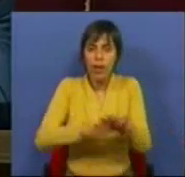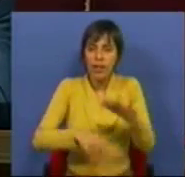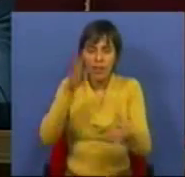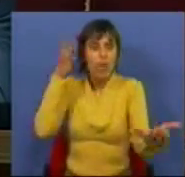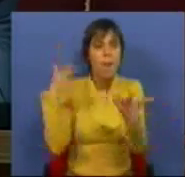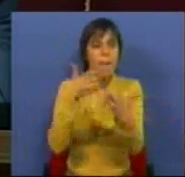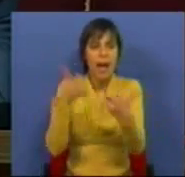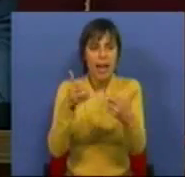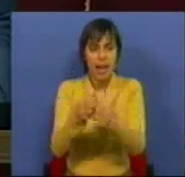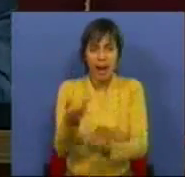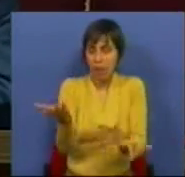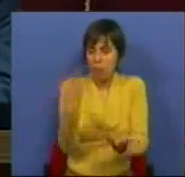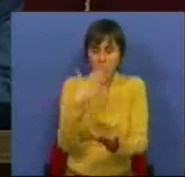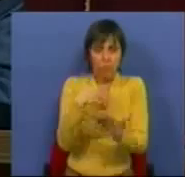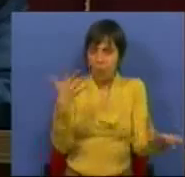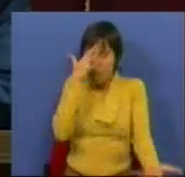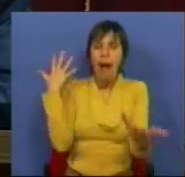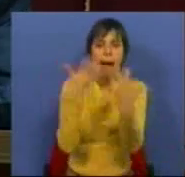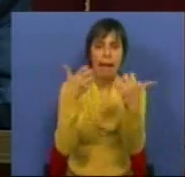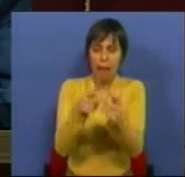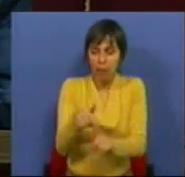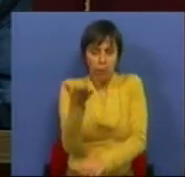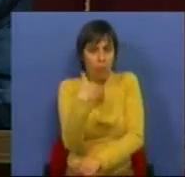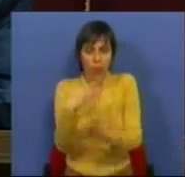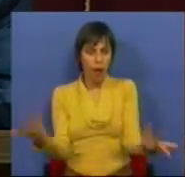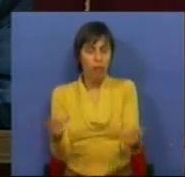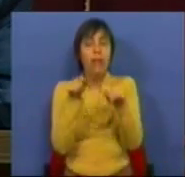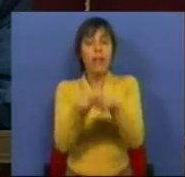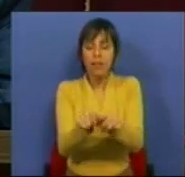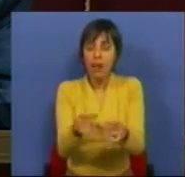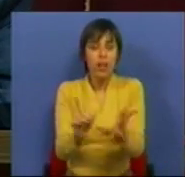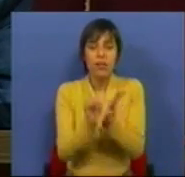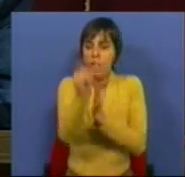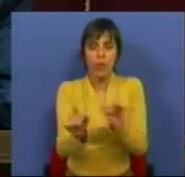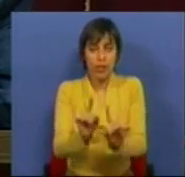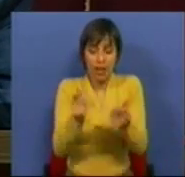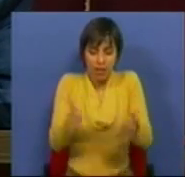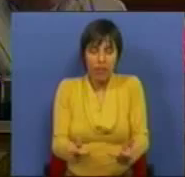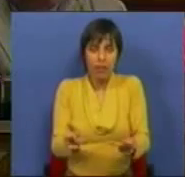uma guerra num copo d'água. Uma guerra num copo d'água. E daí não sairá.